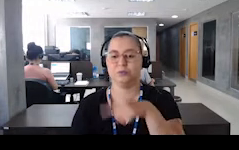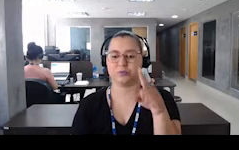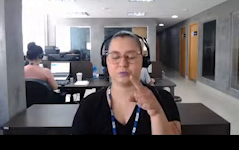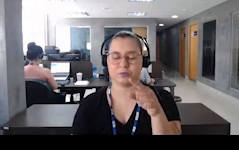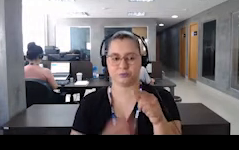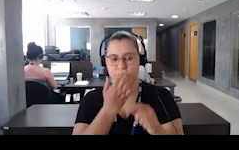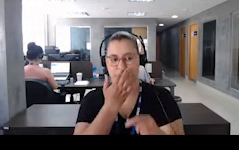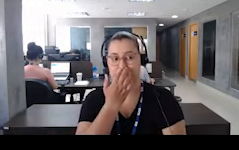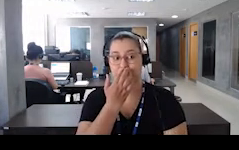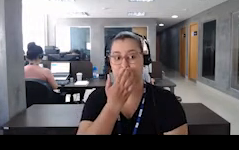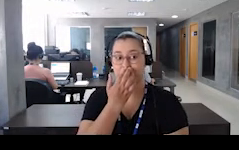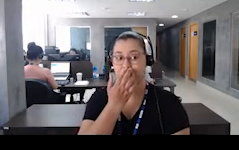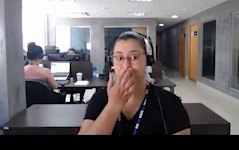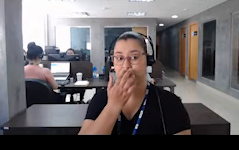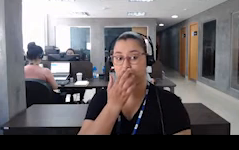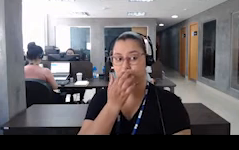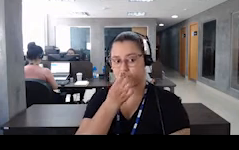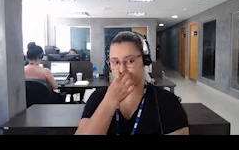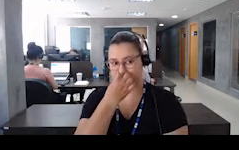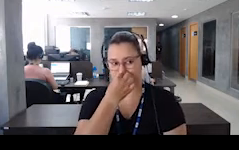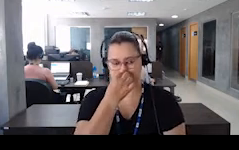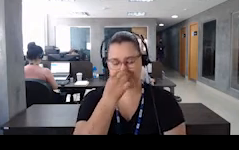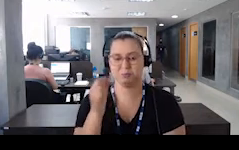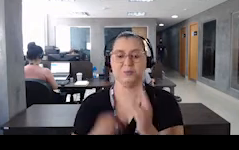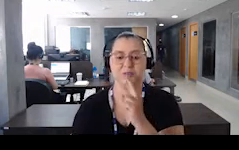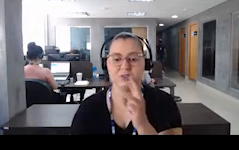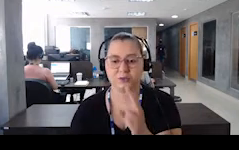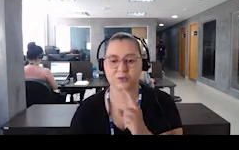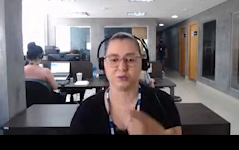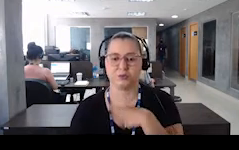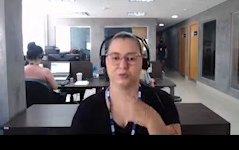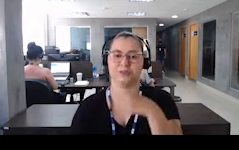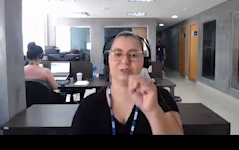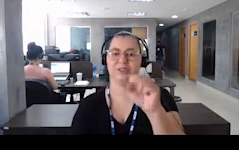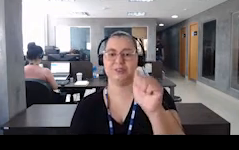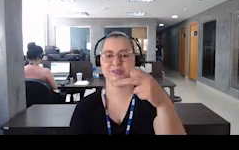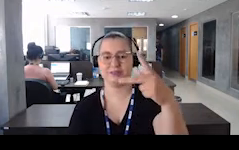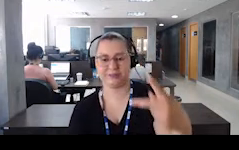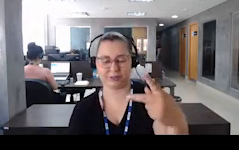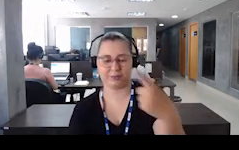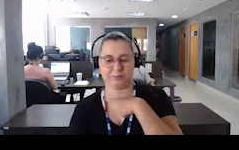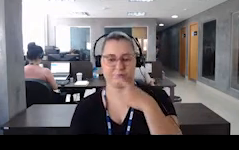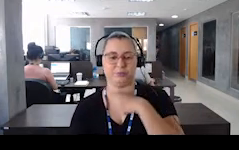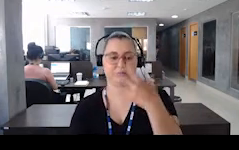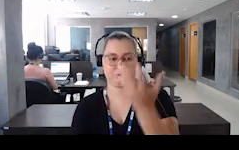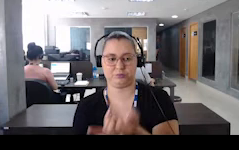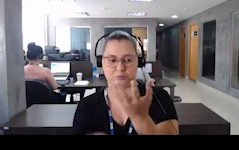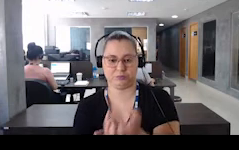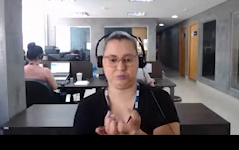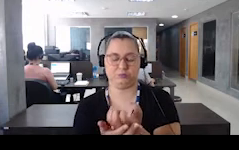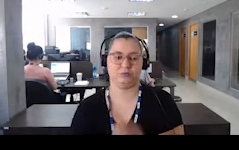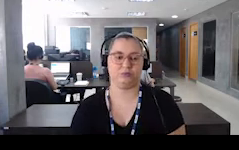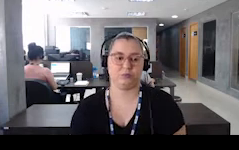forem usar, deixa eu só fechar isso aqui. Quando vocês forem responder aqui, por exemplo, ó, na SAP, deixa eu só baixar ela aqui com vocês.